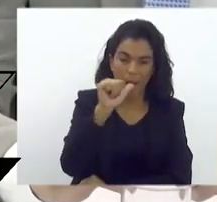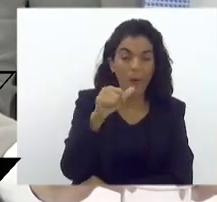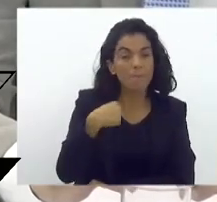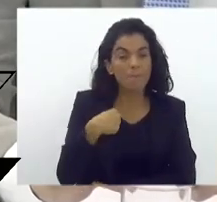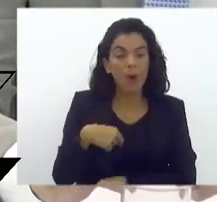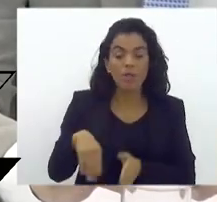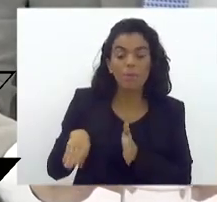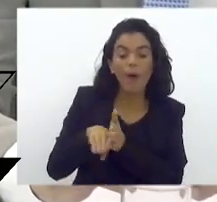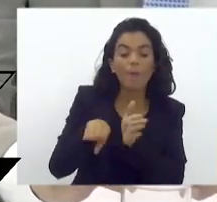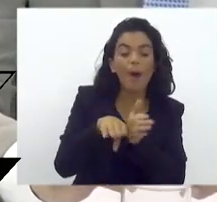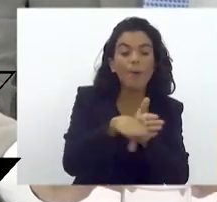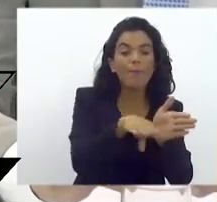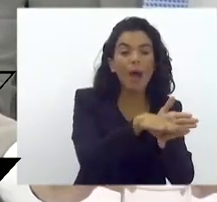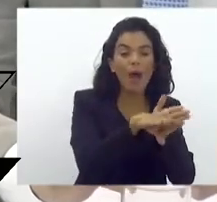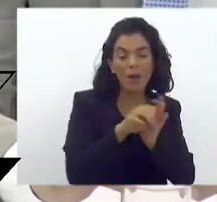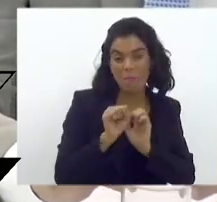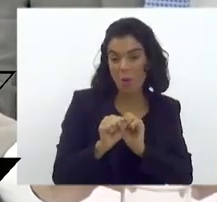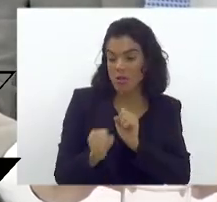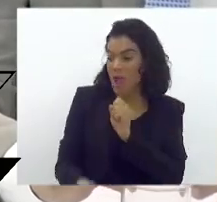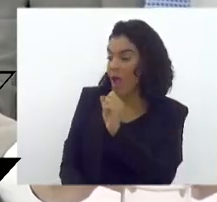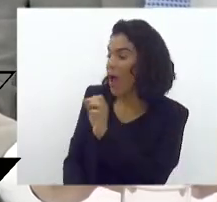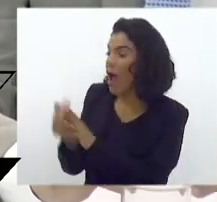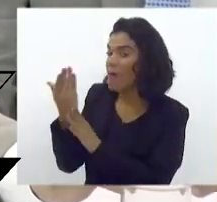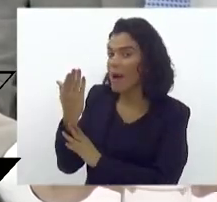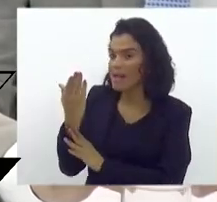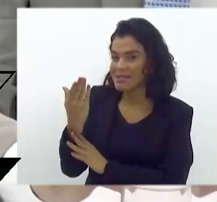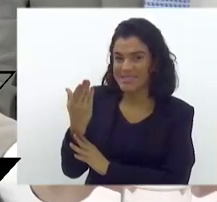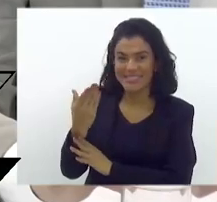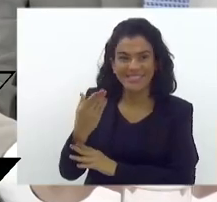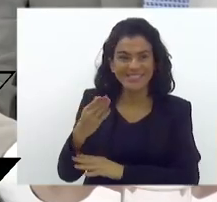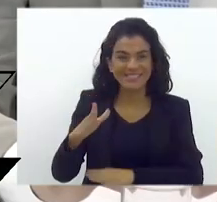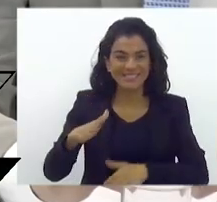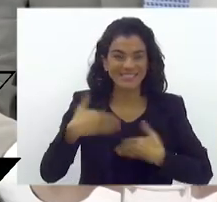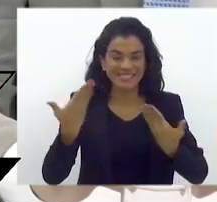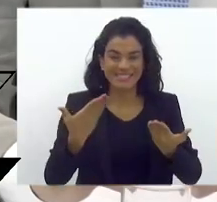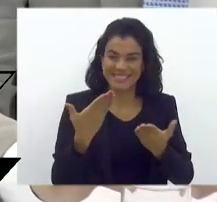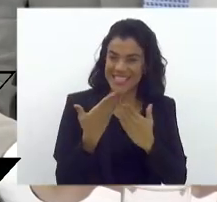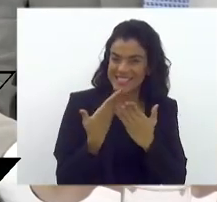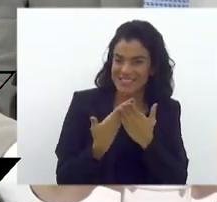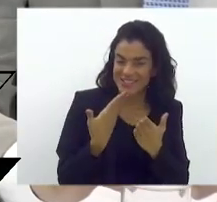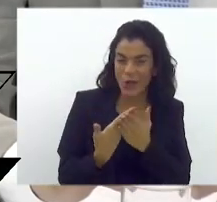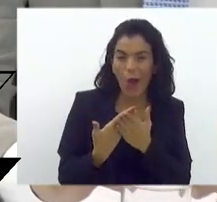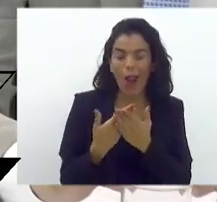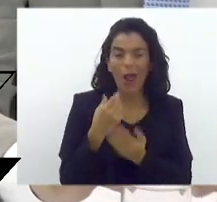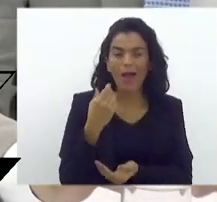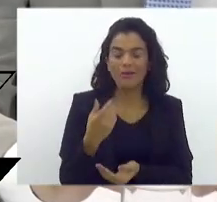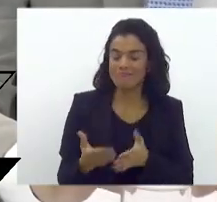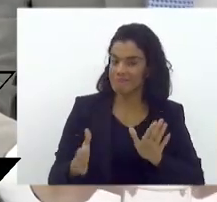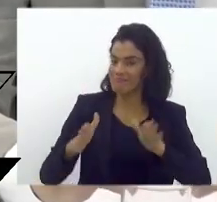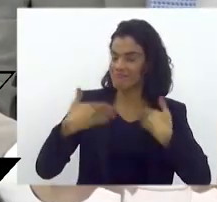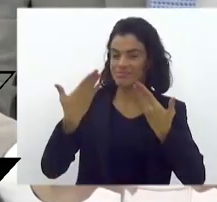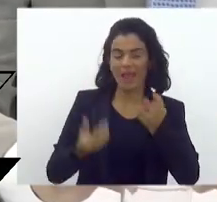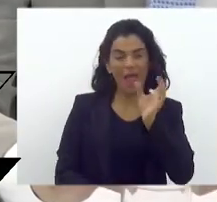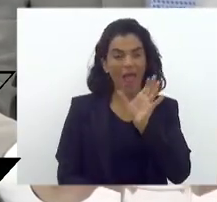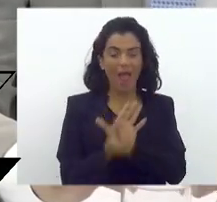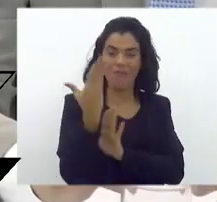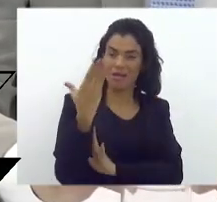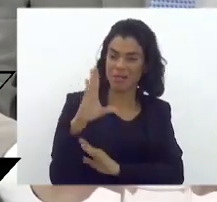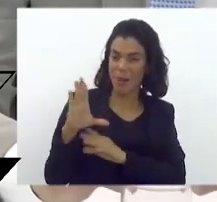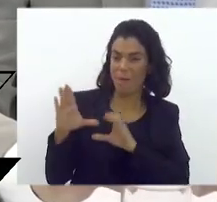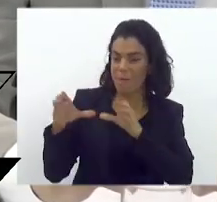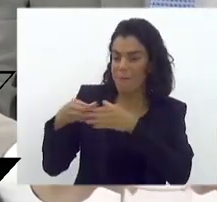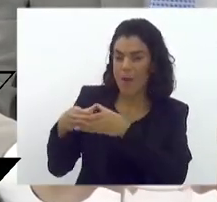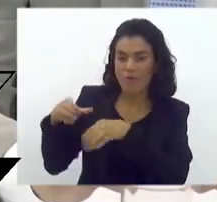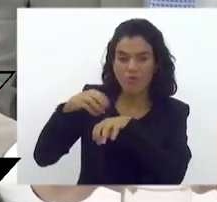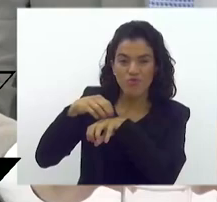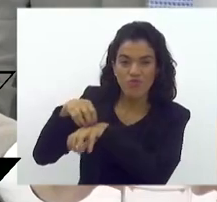batidas, operações de rastreamento em todas as escolas de forma esporádica. Porque, se existe um sistema de monitoramento